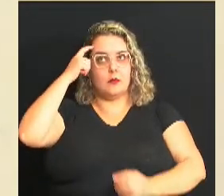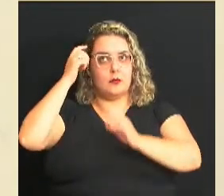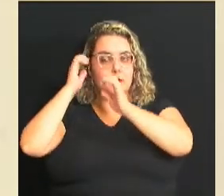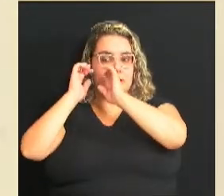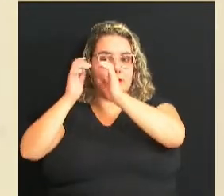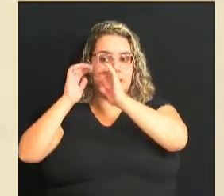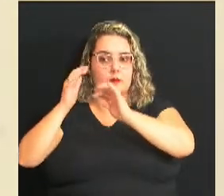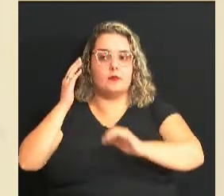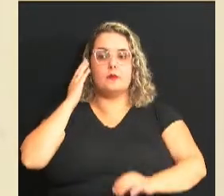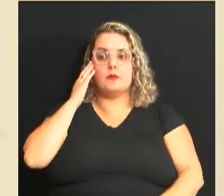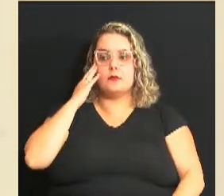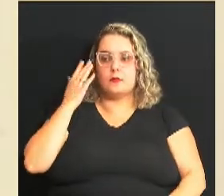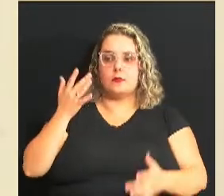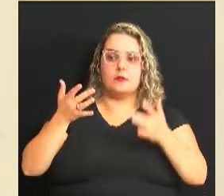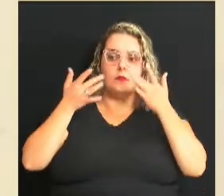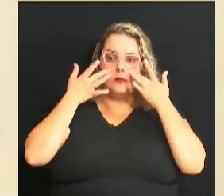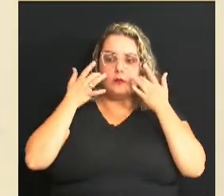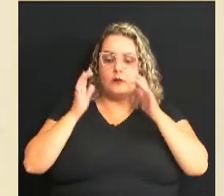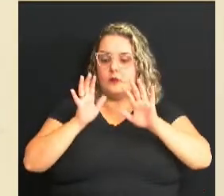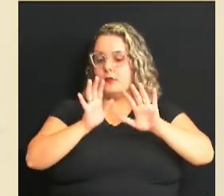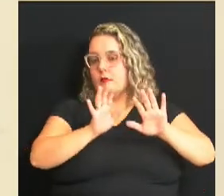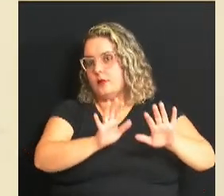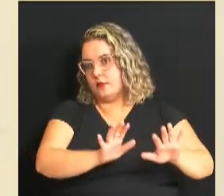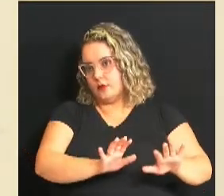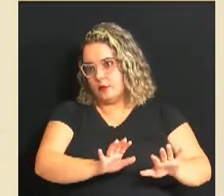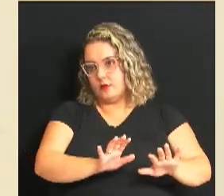sei que teatro é